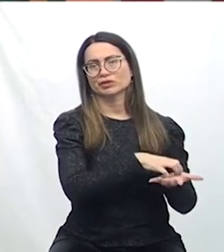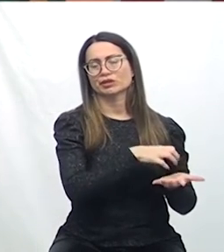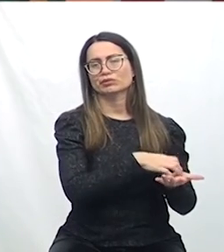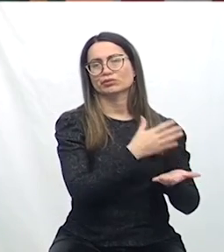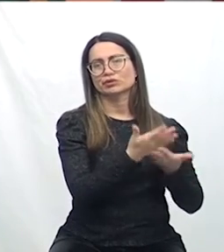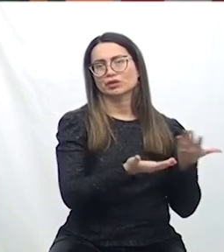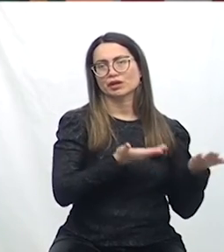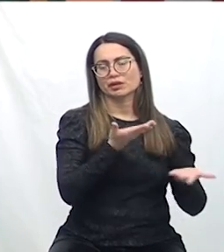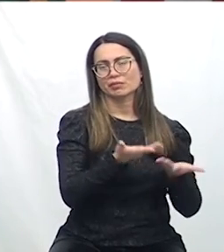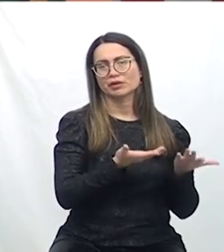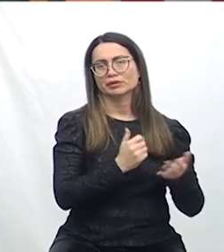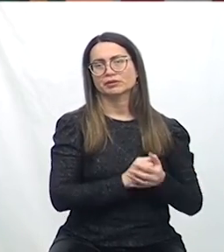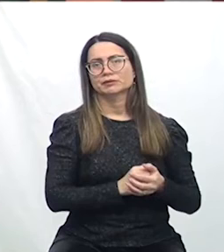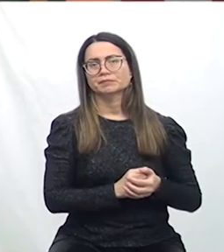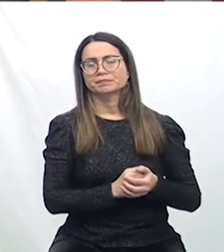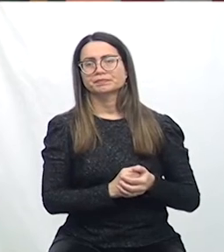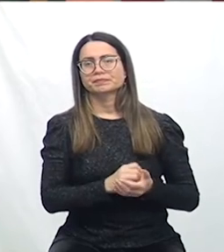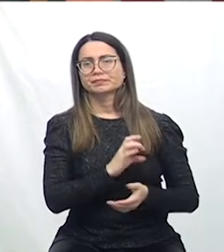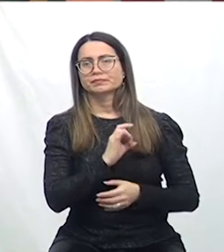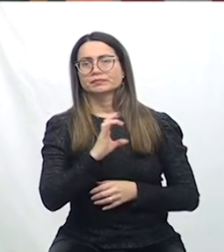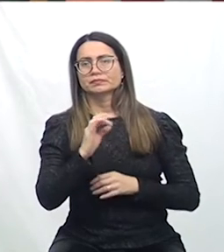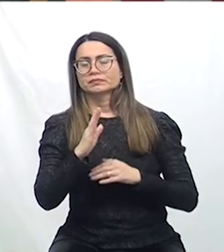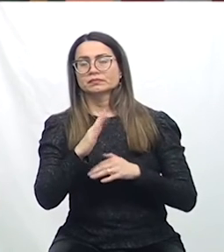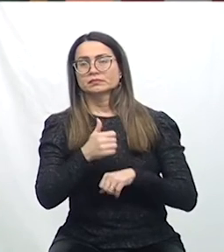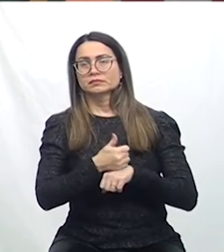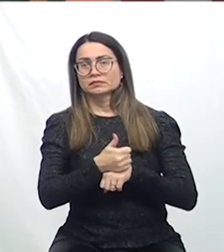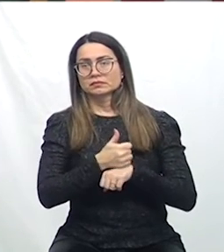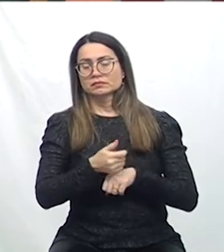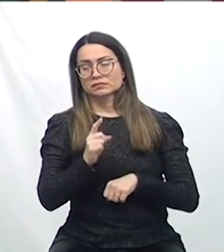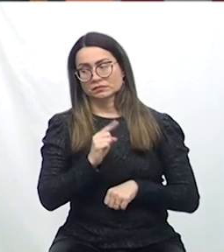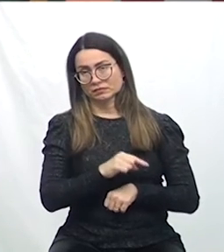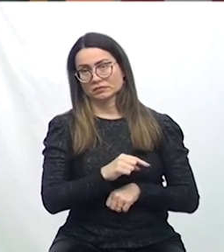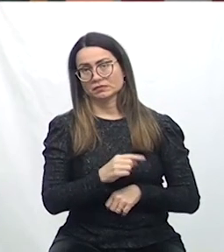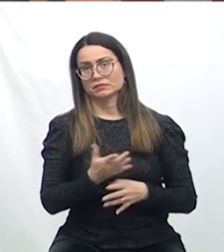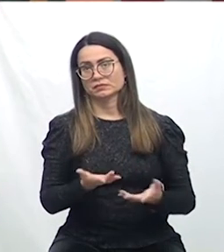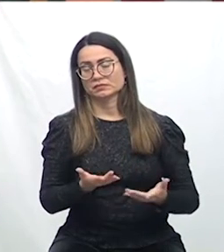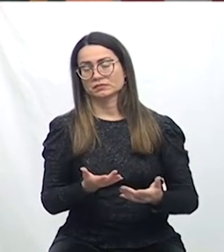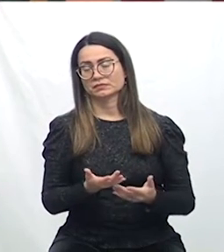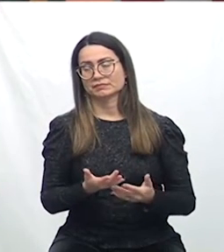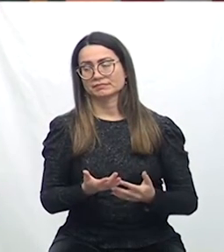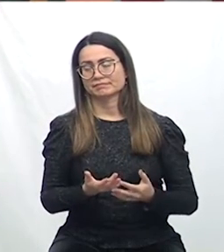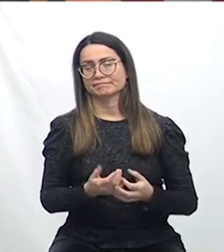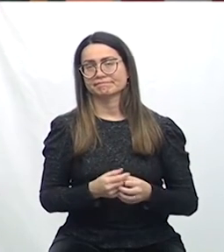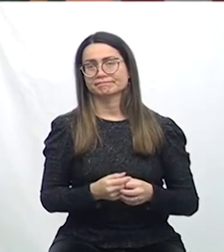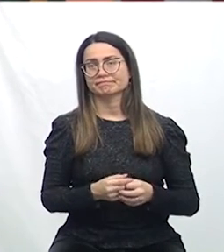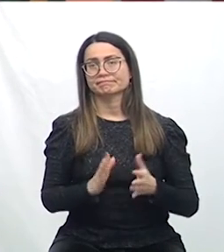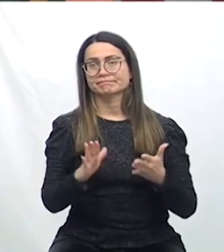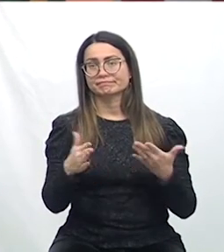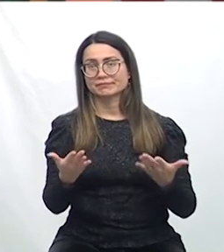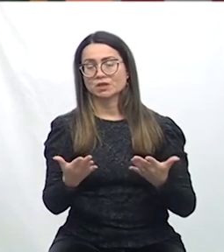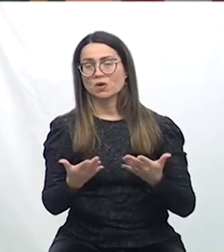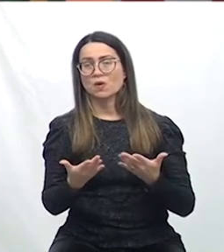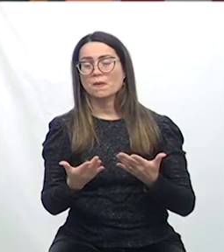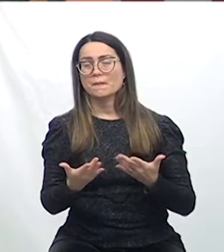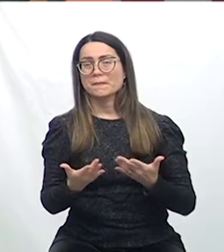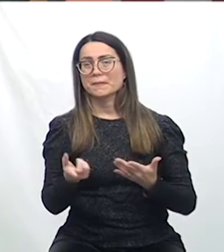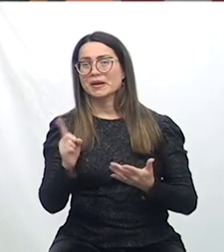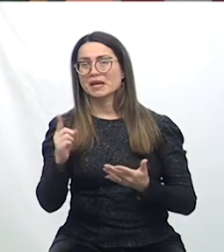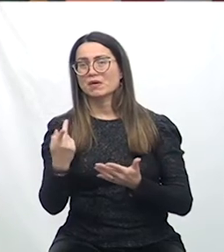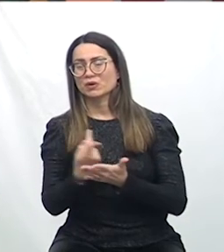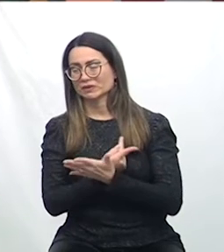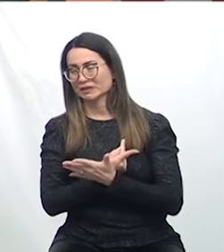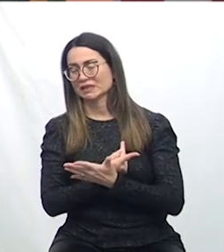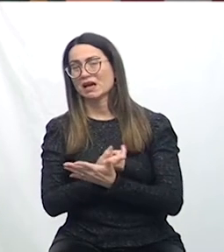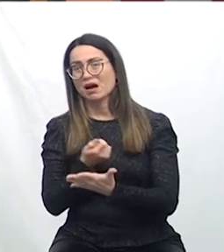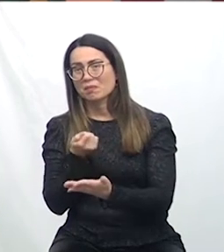reabilitação com todos os profissionais lá. Para não chegar nisso, teria que se trabalhar muito bem na prevenção